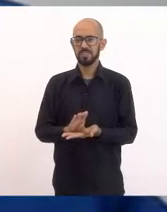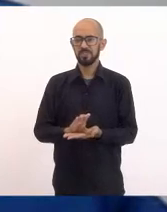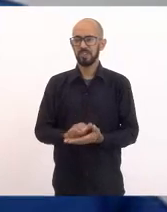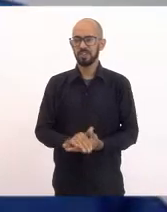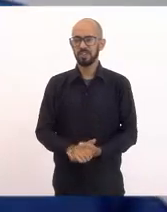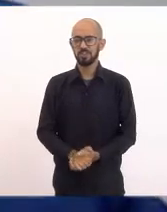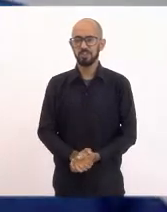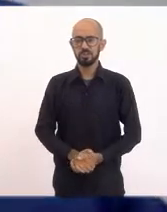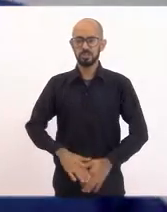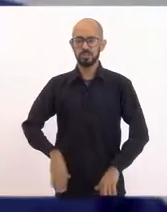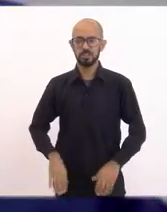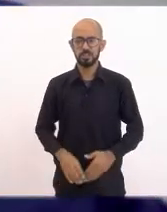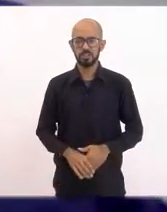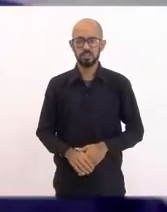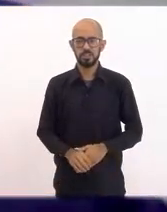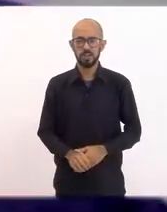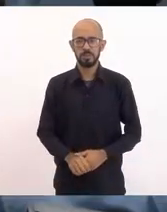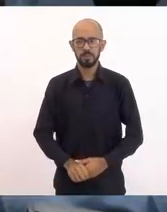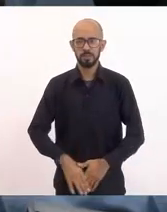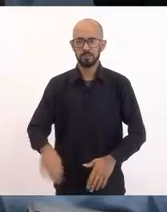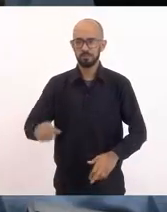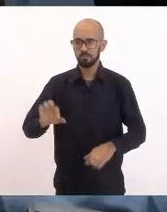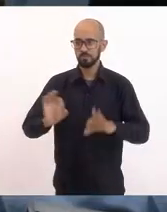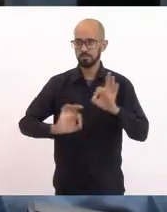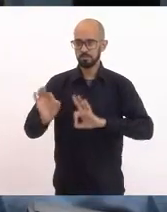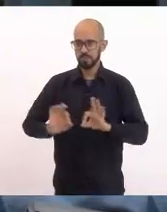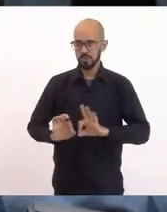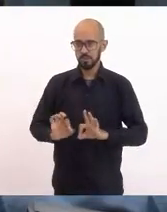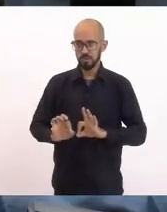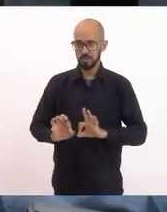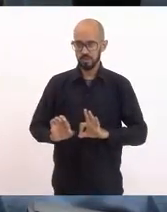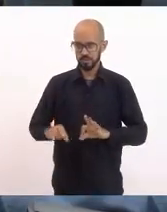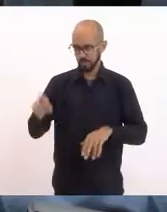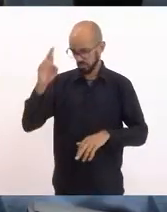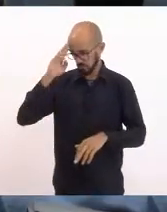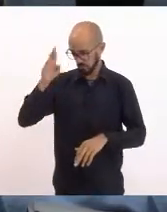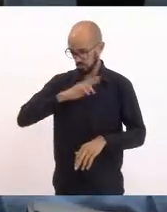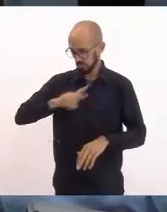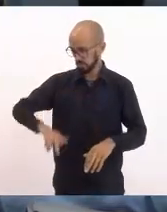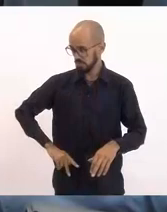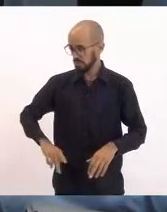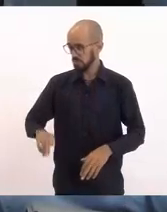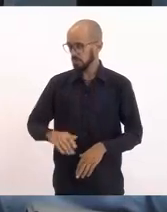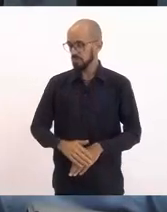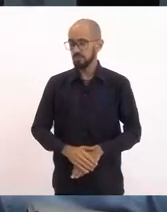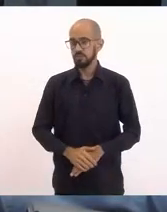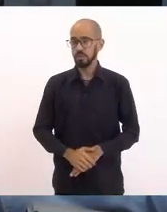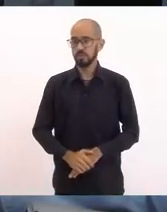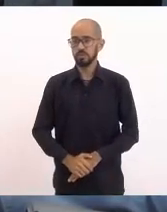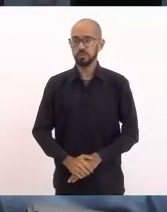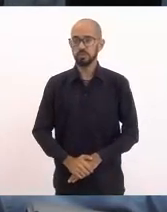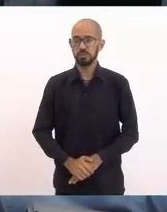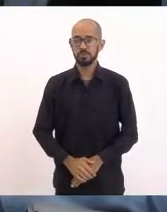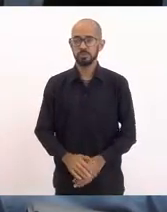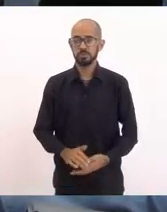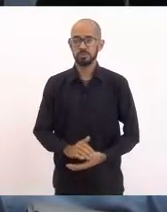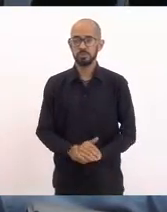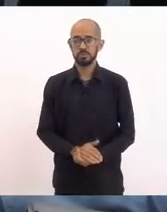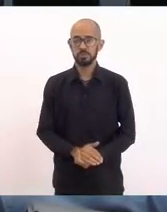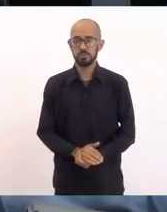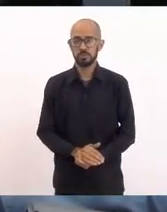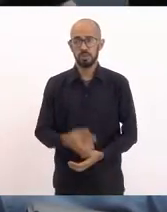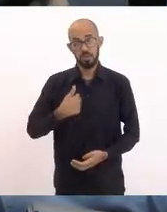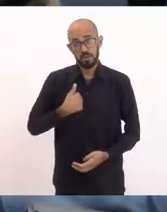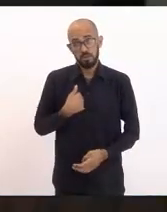ordem. Instante. Pela deputado, ordem, senhor presidente. Rodrigo. Pela ordem, senhor presidente. Olha só, por favor.